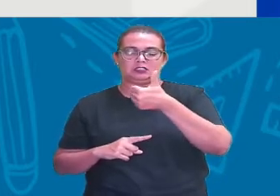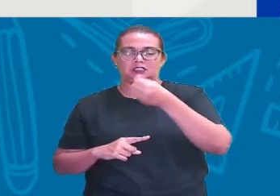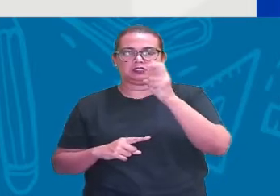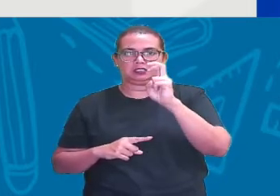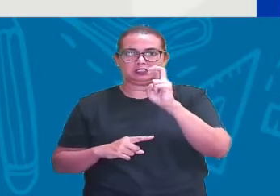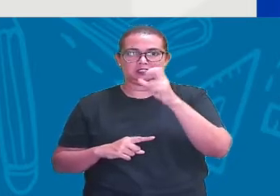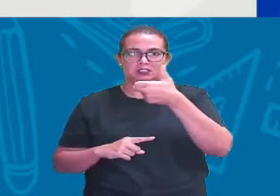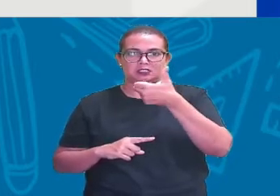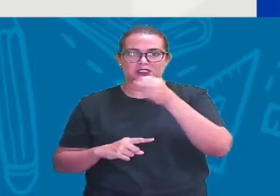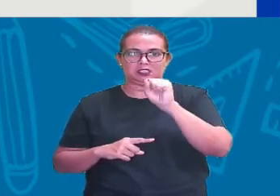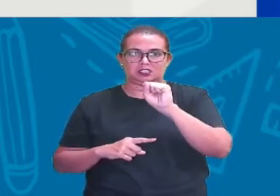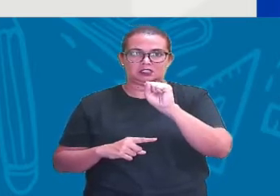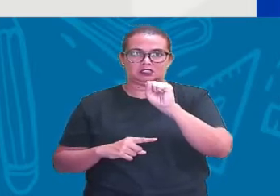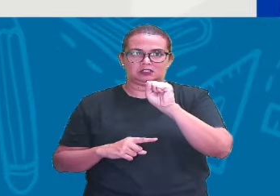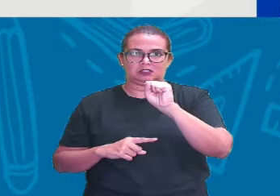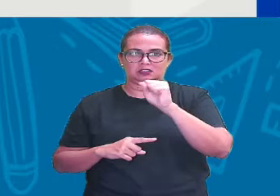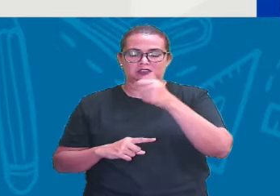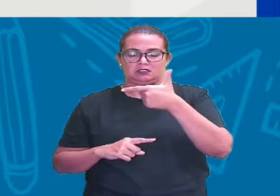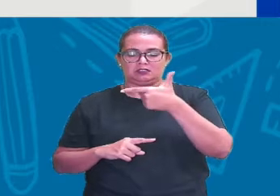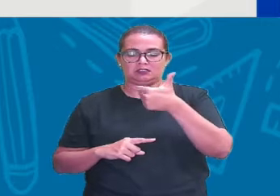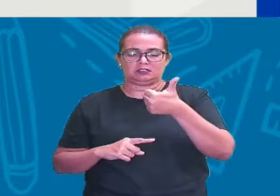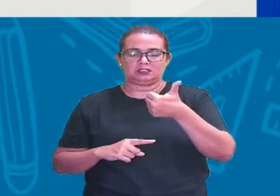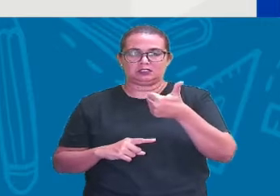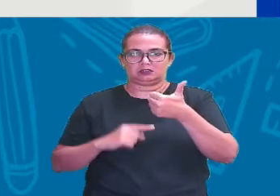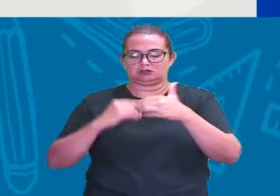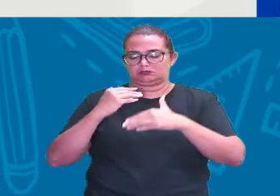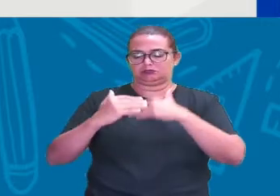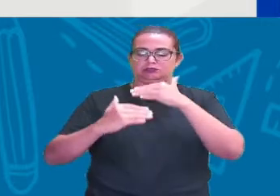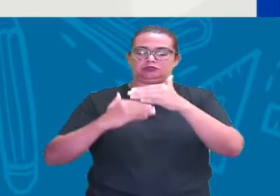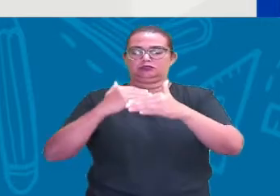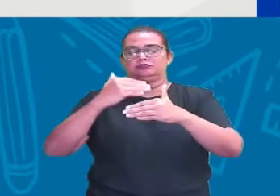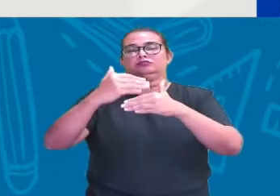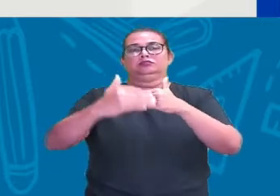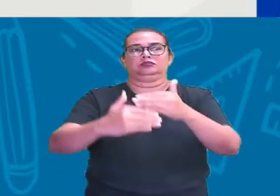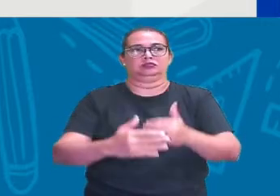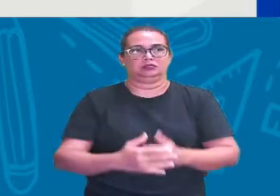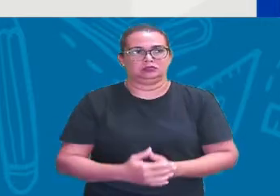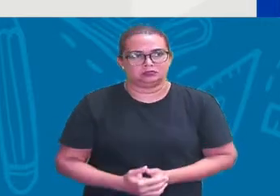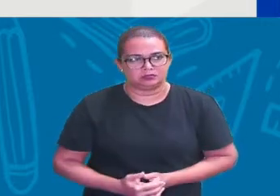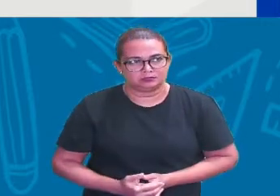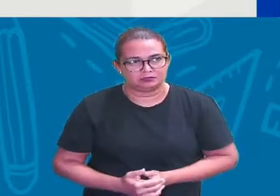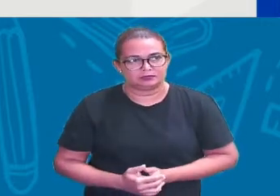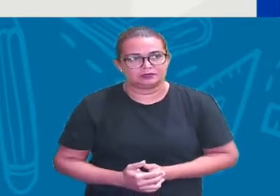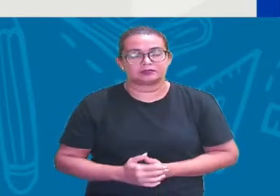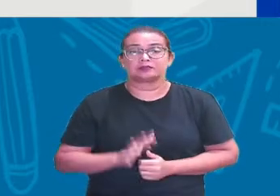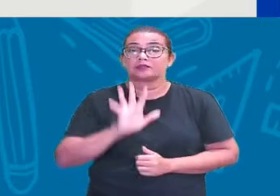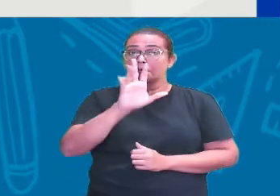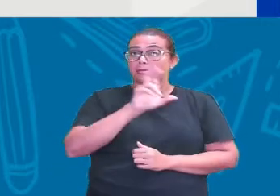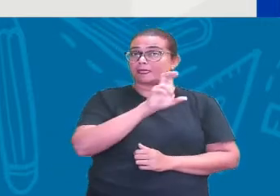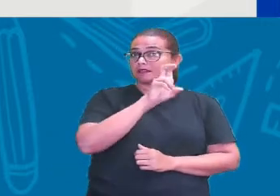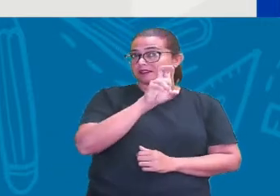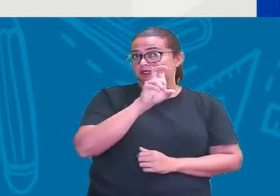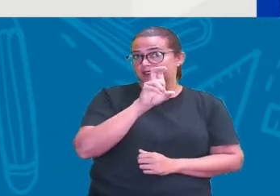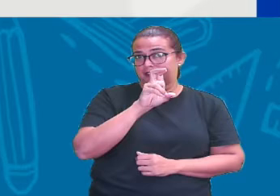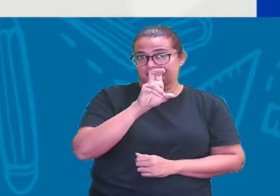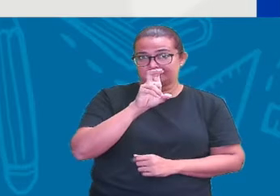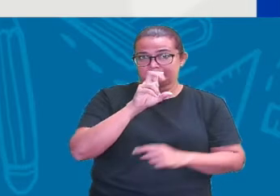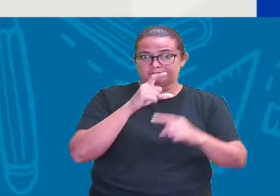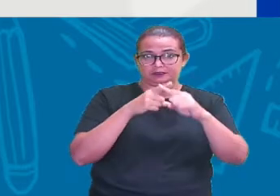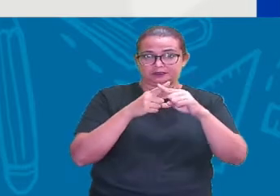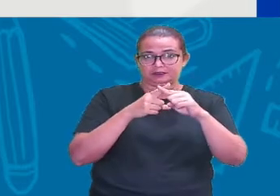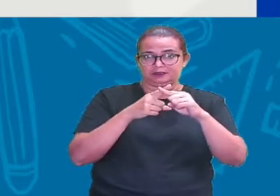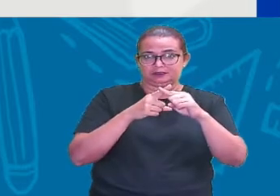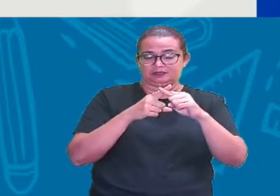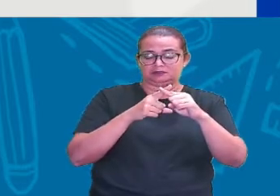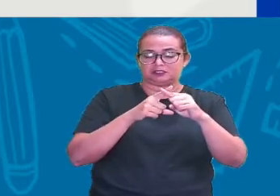15, 18, 21. E assim, ó, sucessivamente, tá certo? Os múltiplos de 5 são os mais fáceis, ó,